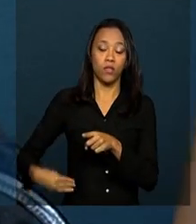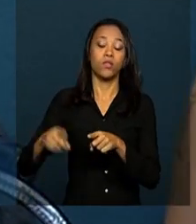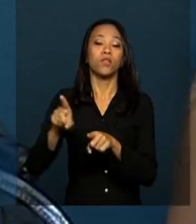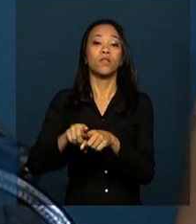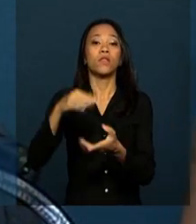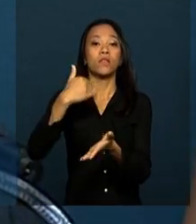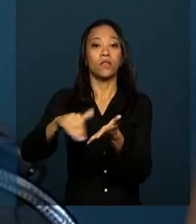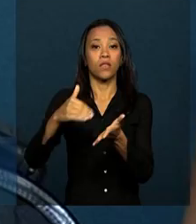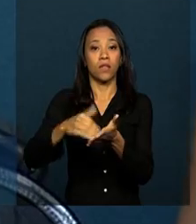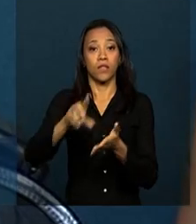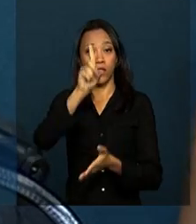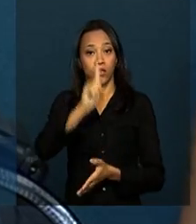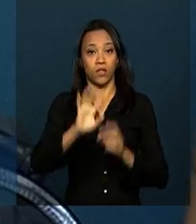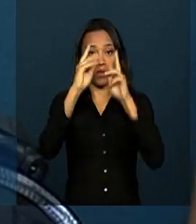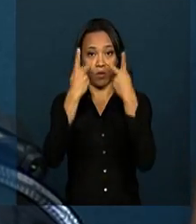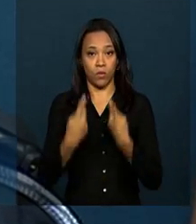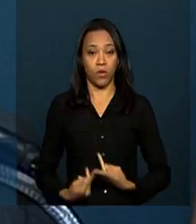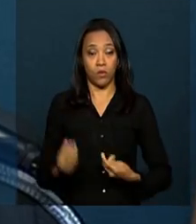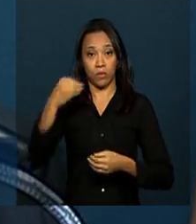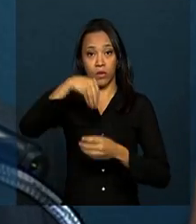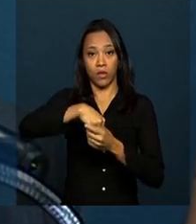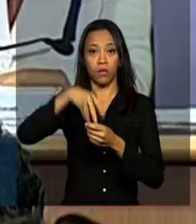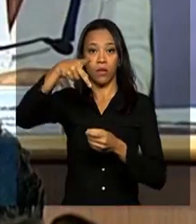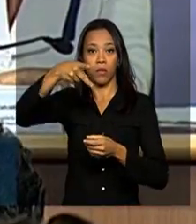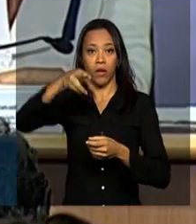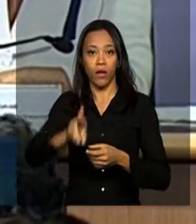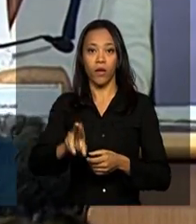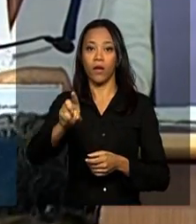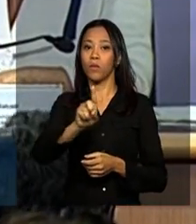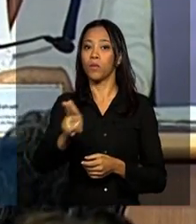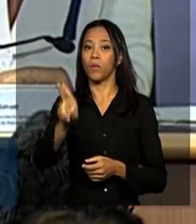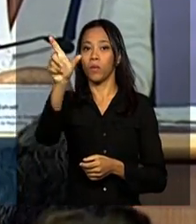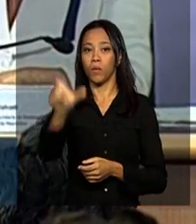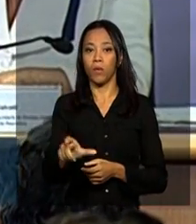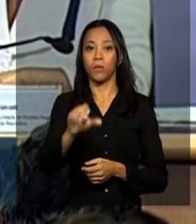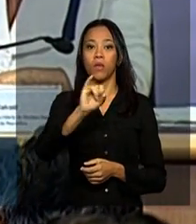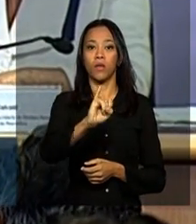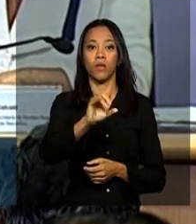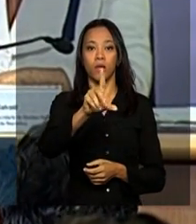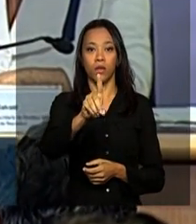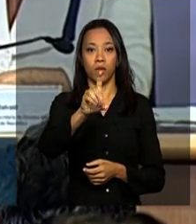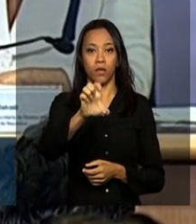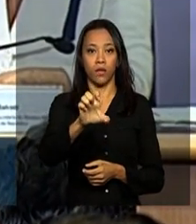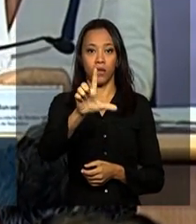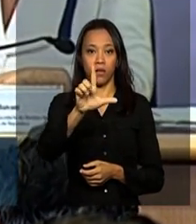Secretaria de Direitos Humanos da Presidência da República, Idelis Salvati.